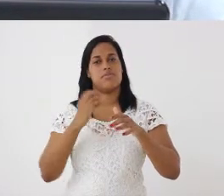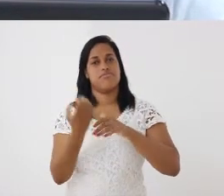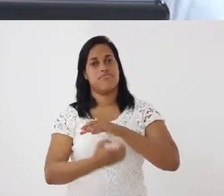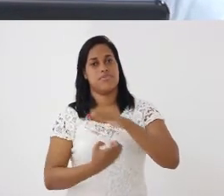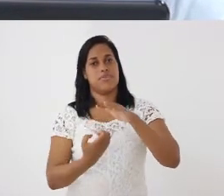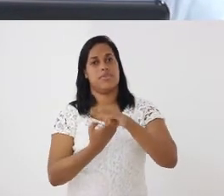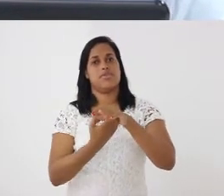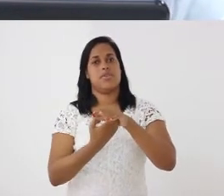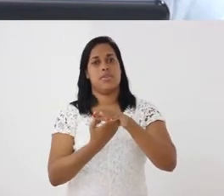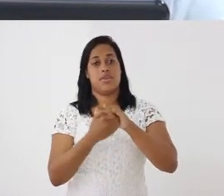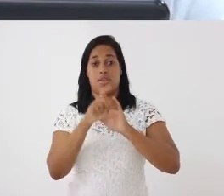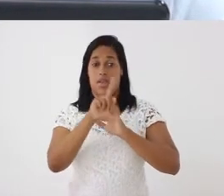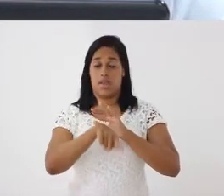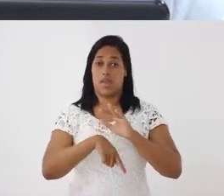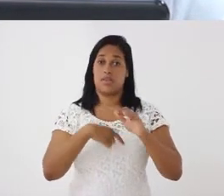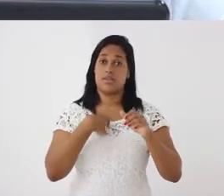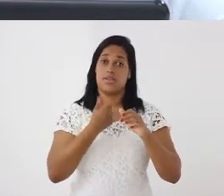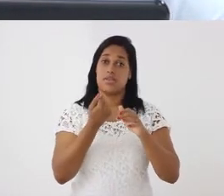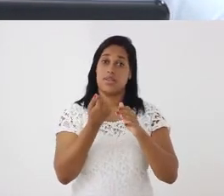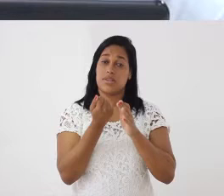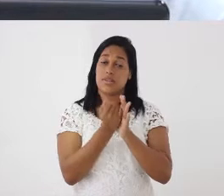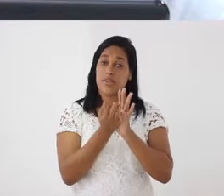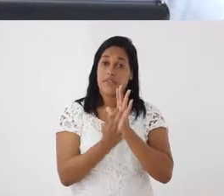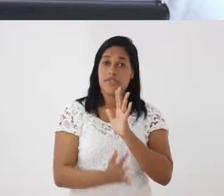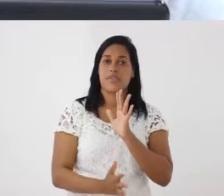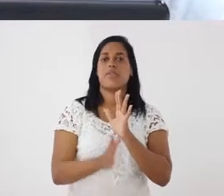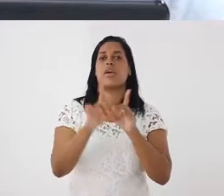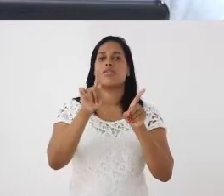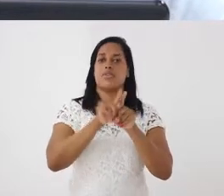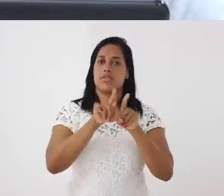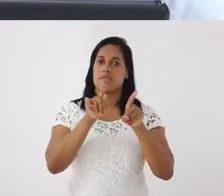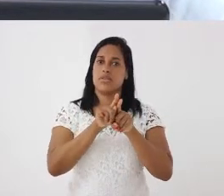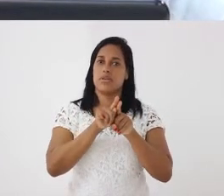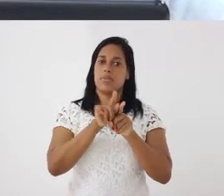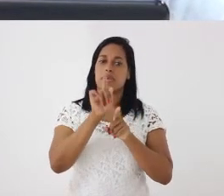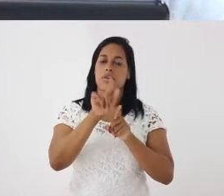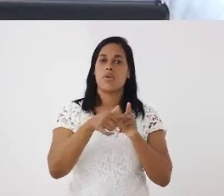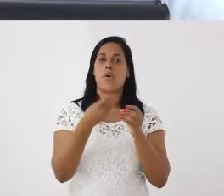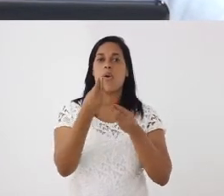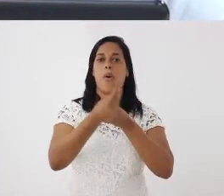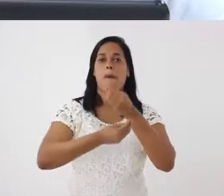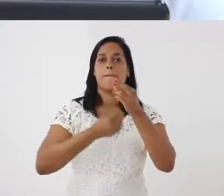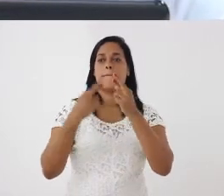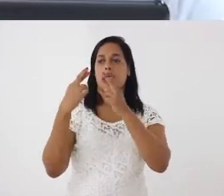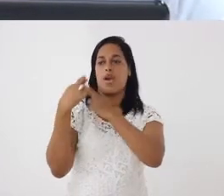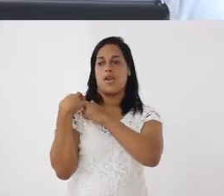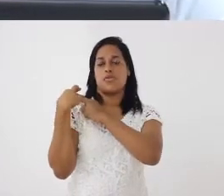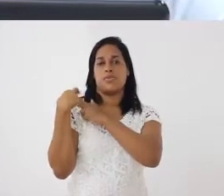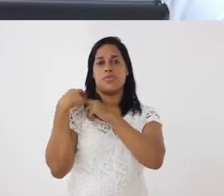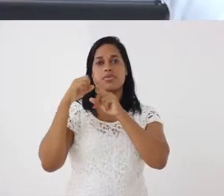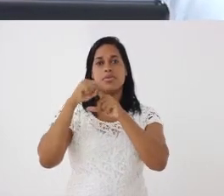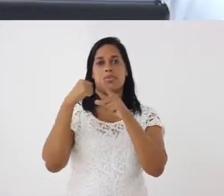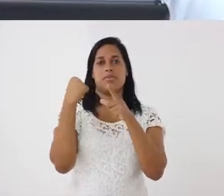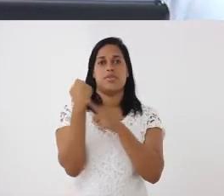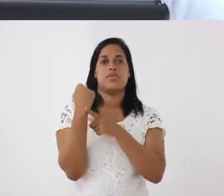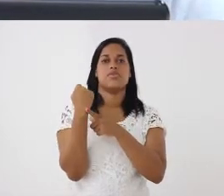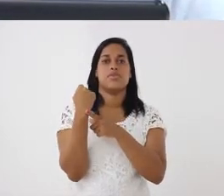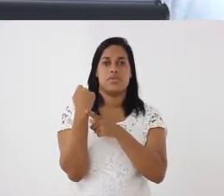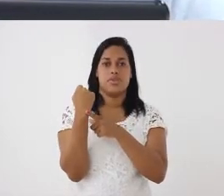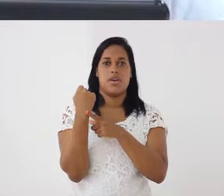empresarial, onde esse exercício de cidadania empresarial nada mais é do que responsabilidade